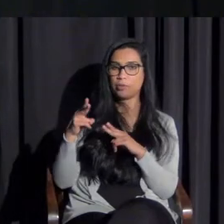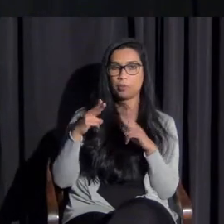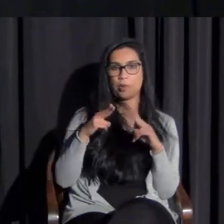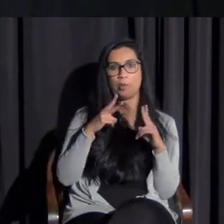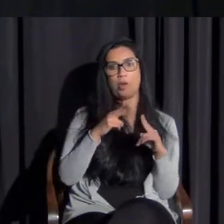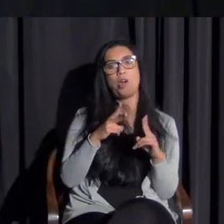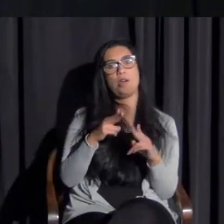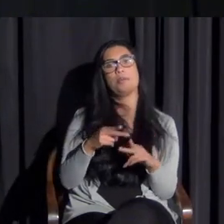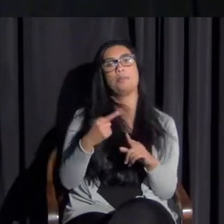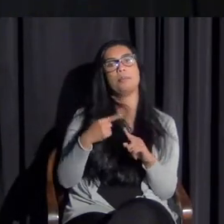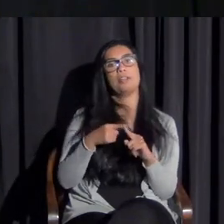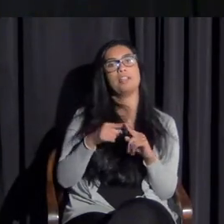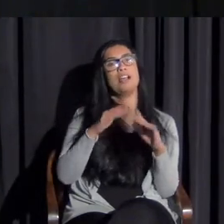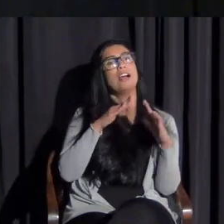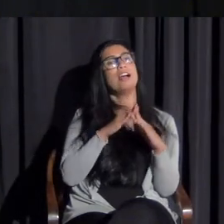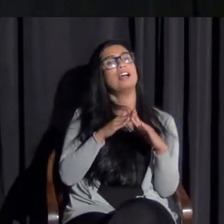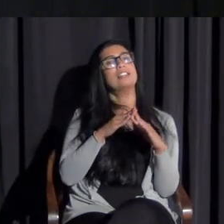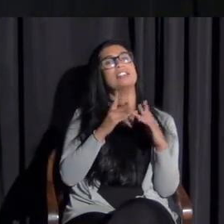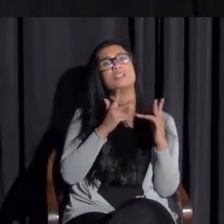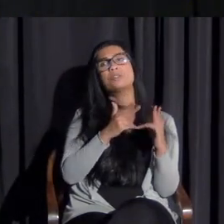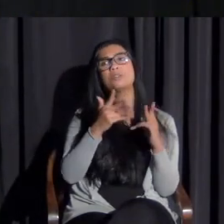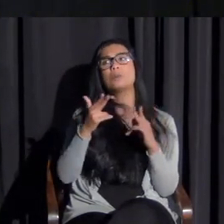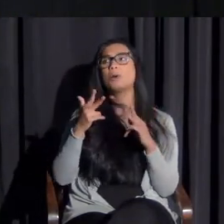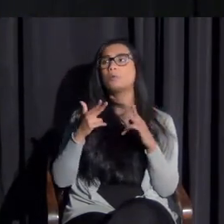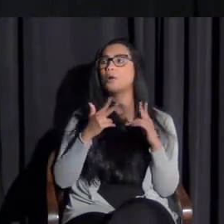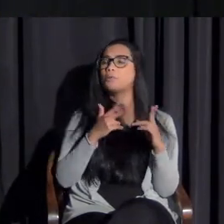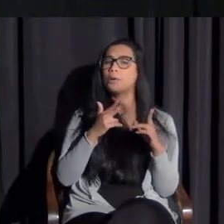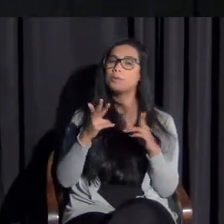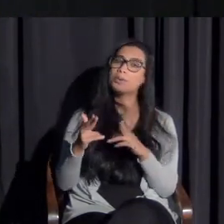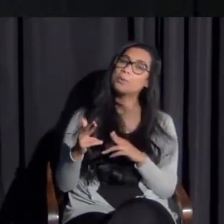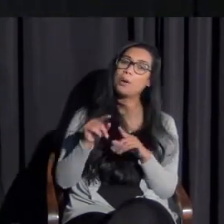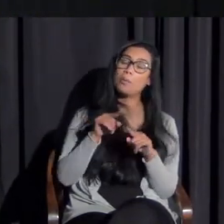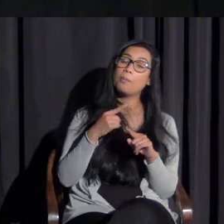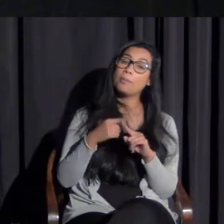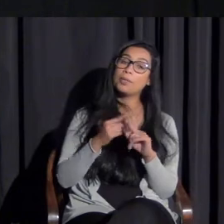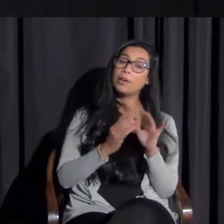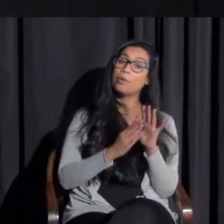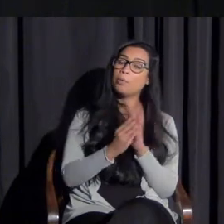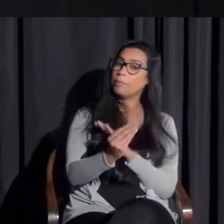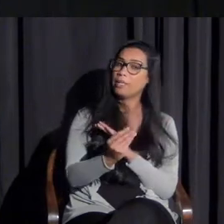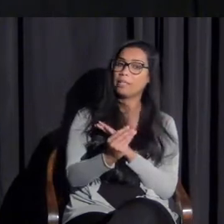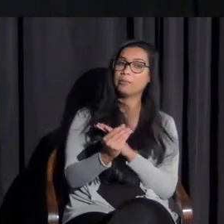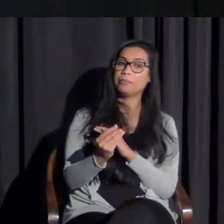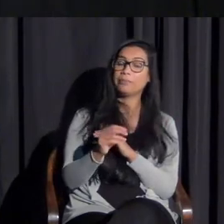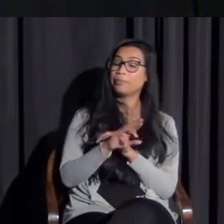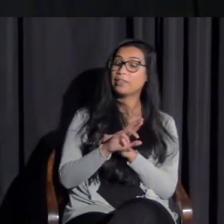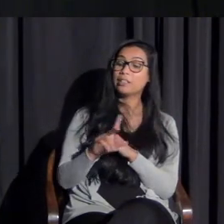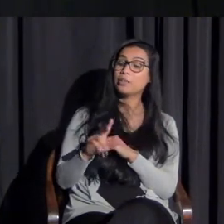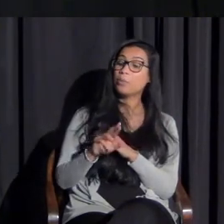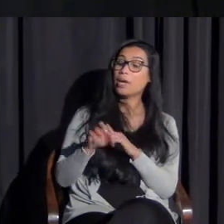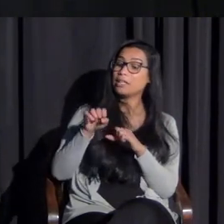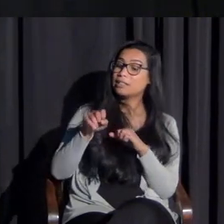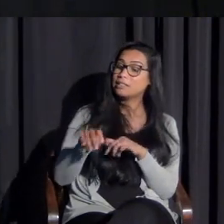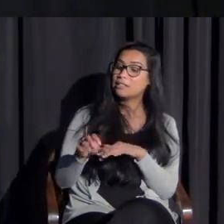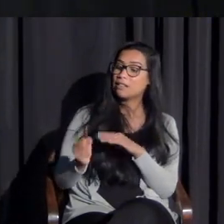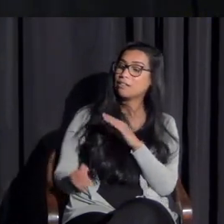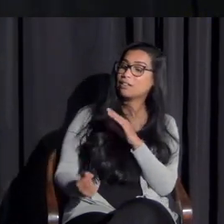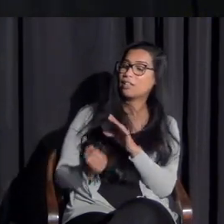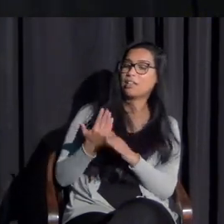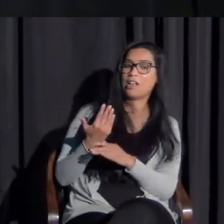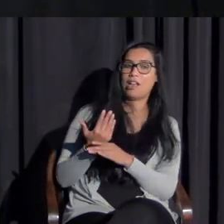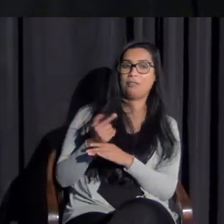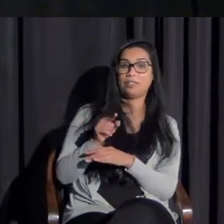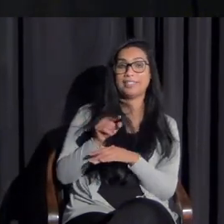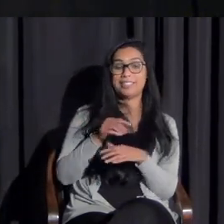tem a mesma casa, mas tem um monte de outras coisas. Peguem lá a tese dela, que é bem interessante. Tem um monte de coisa para a gente pensar. Mas aí tem um monte de coisa